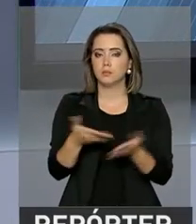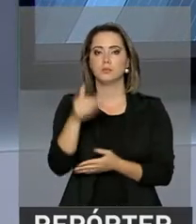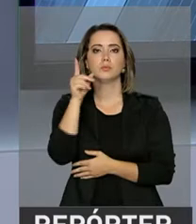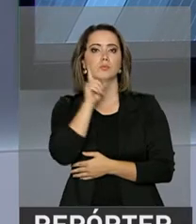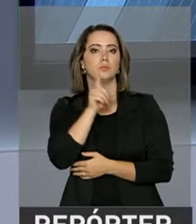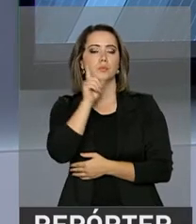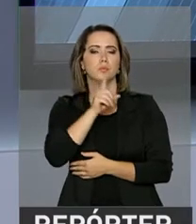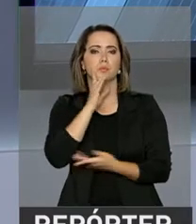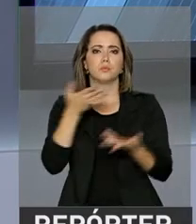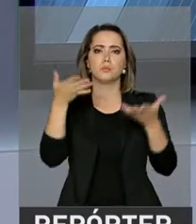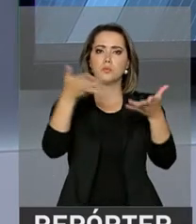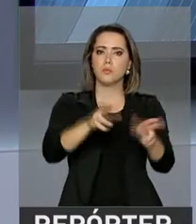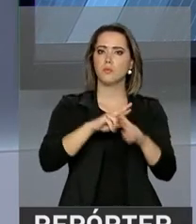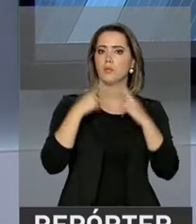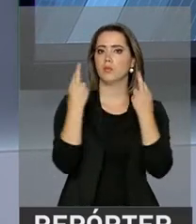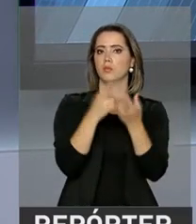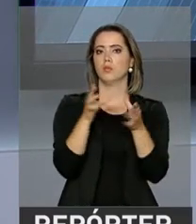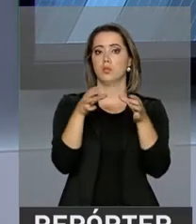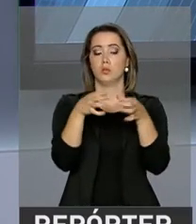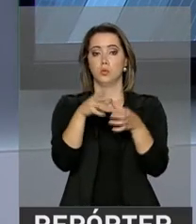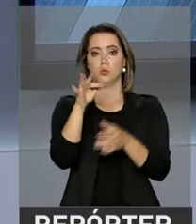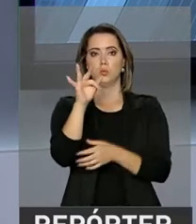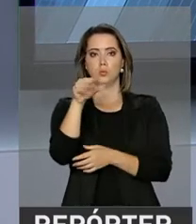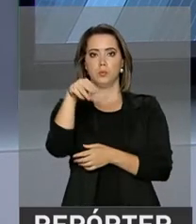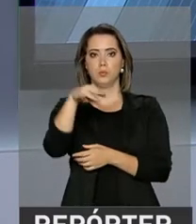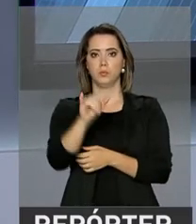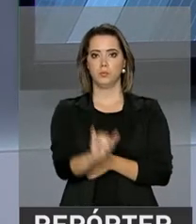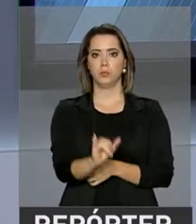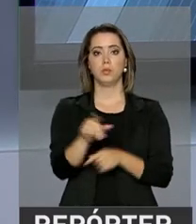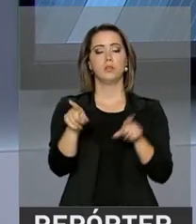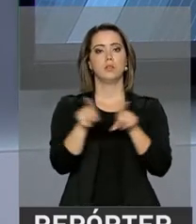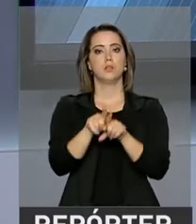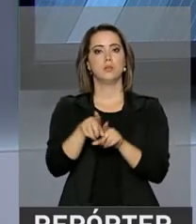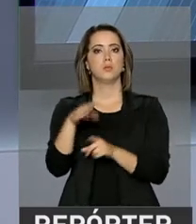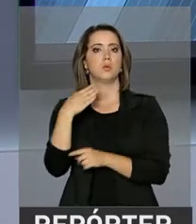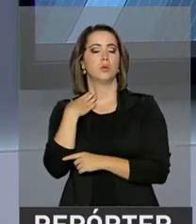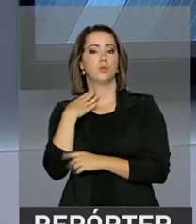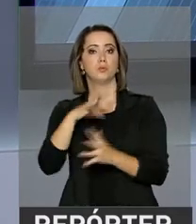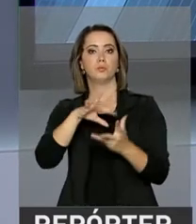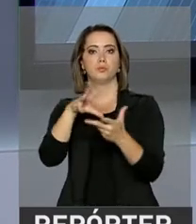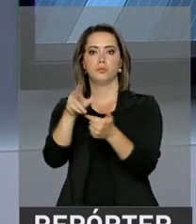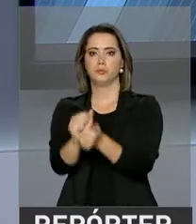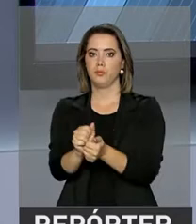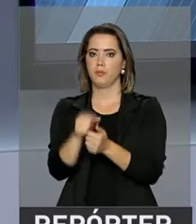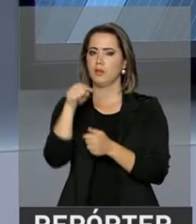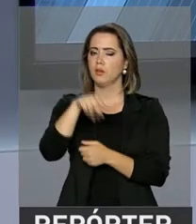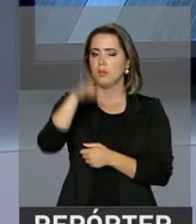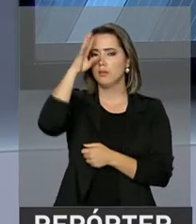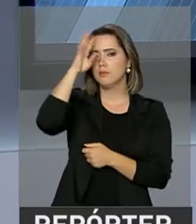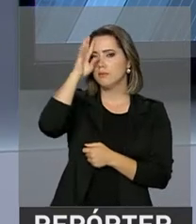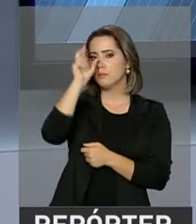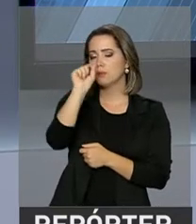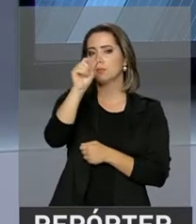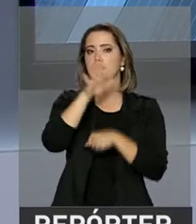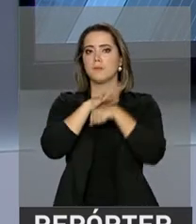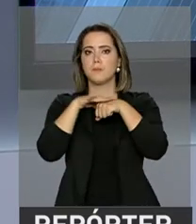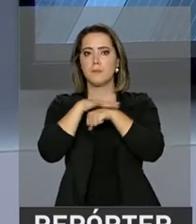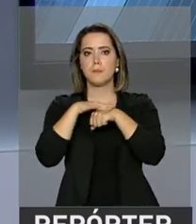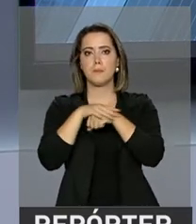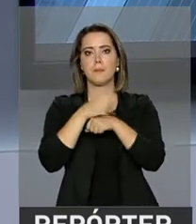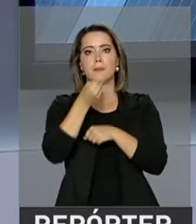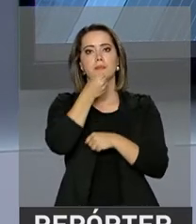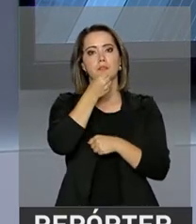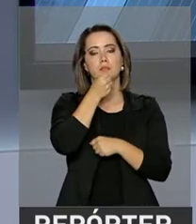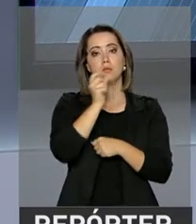onde participa de reuniões do Fundo Monetário Internacional, FMI, e do Banco Mundial. Nesta quarta-feira, em conversa